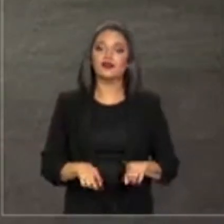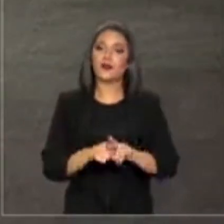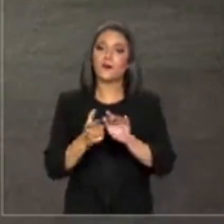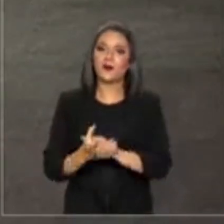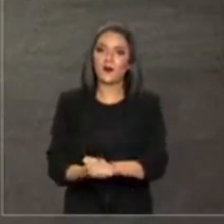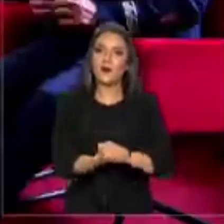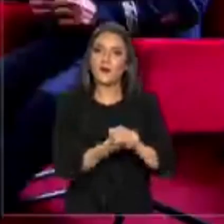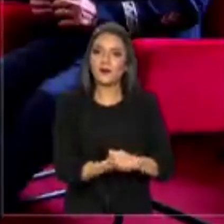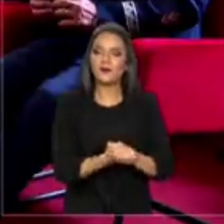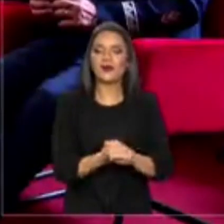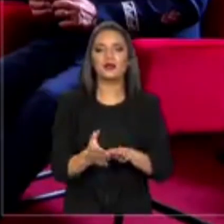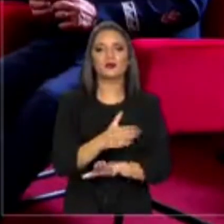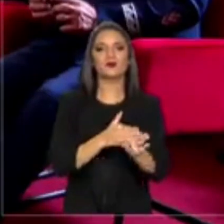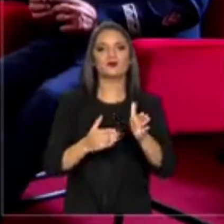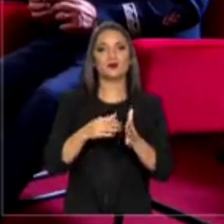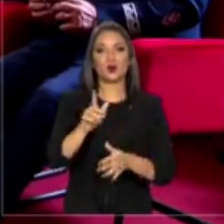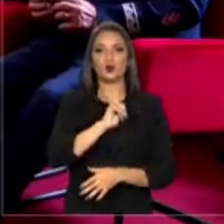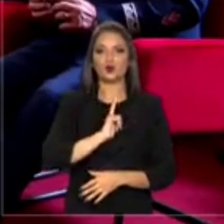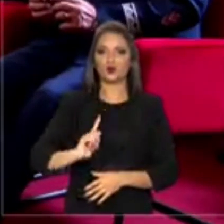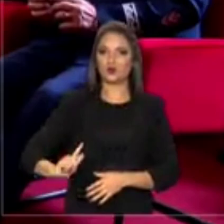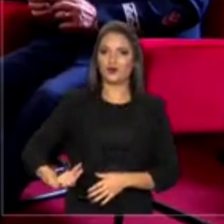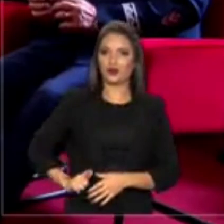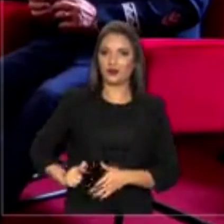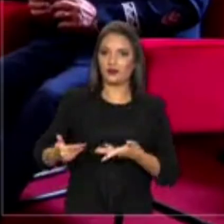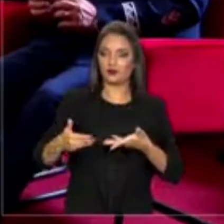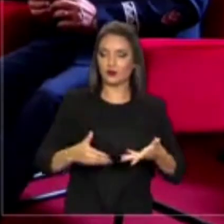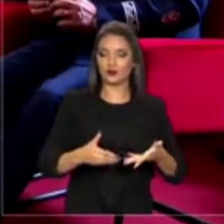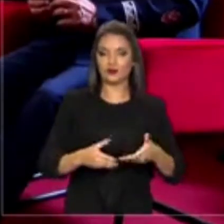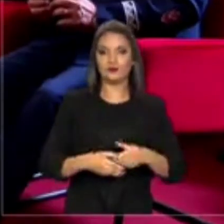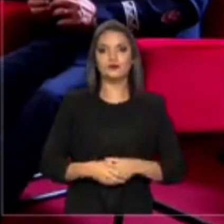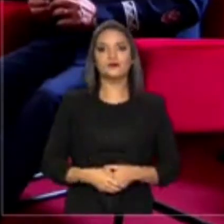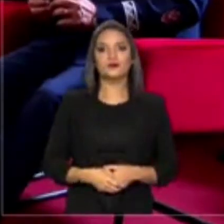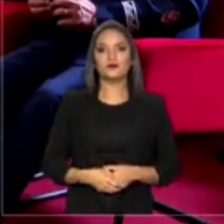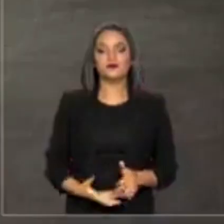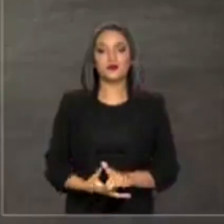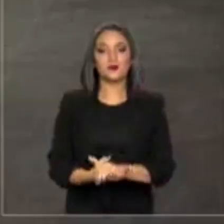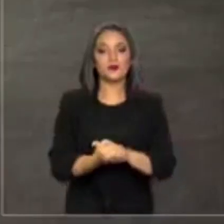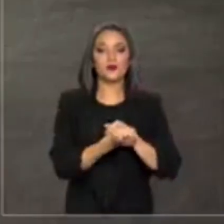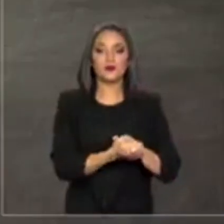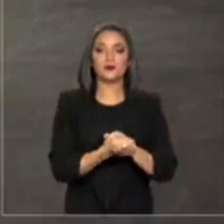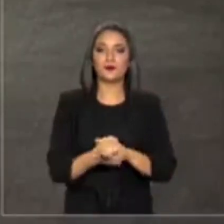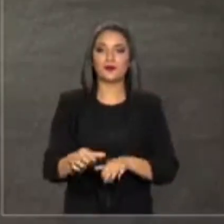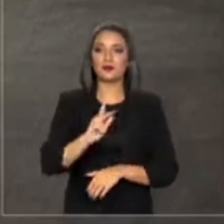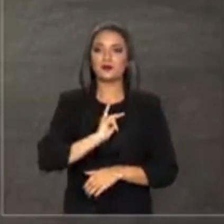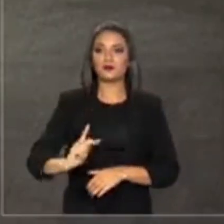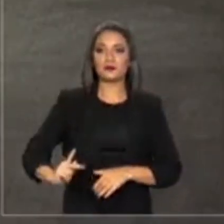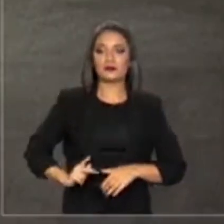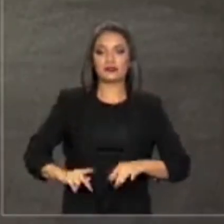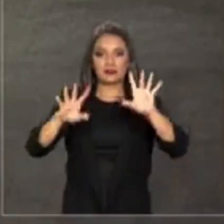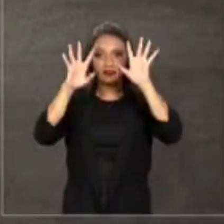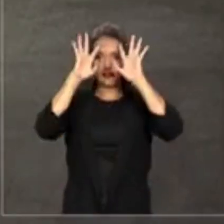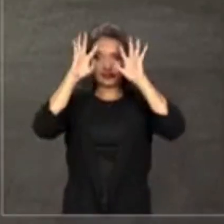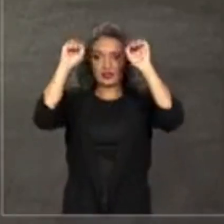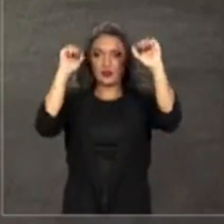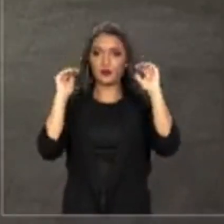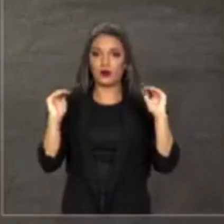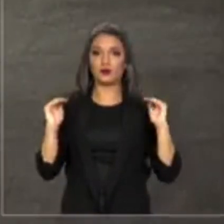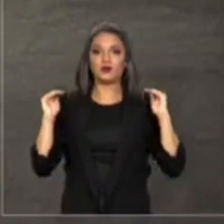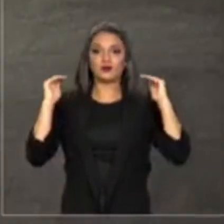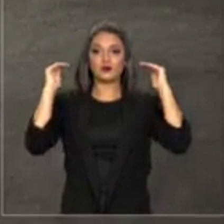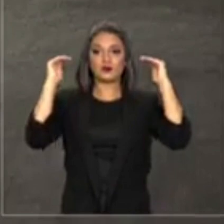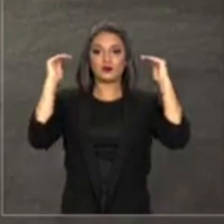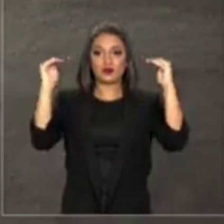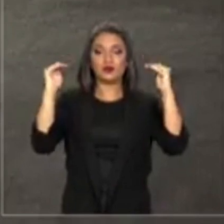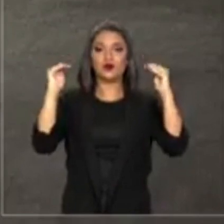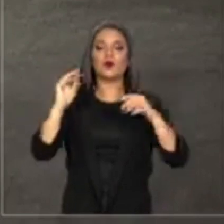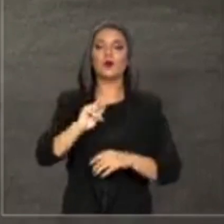os senhores governadores, quero cumprimentar as senhoras e os senhores presidentes dos tribunais superiores,